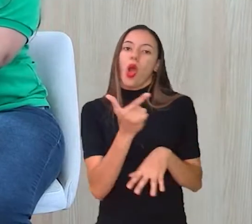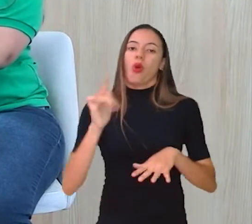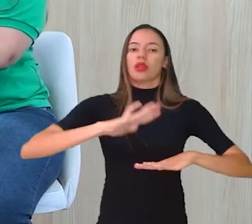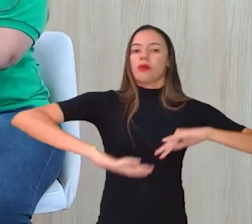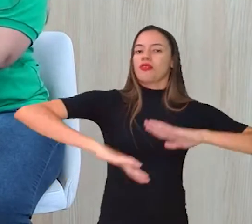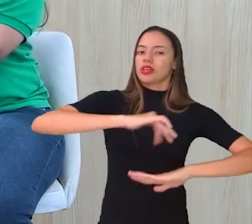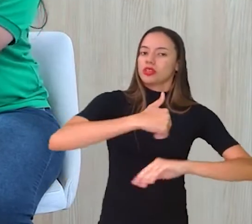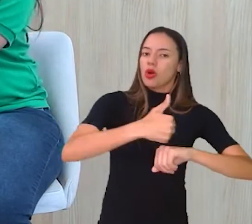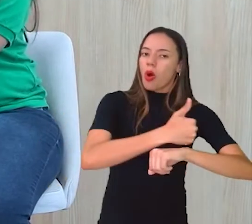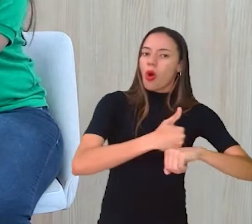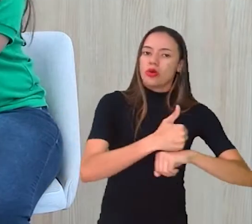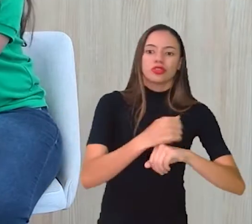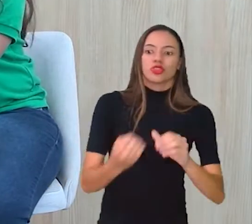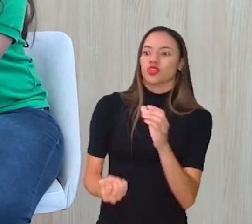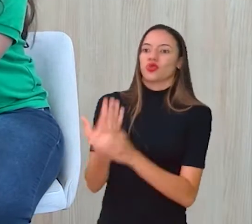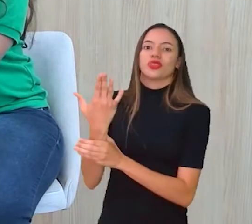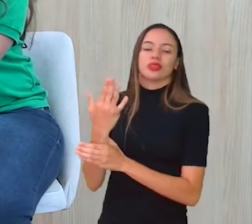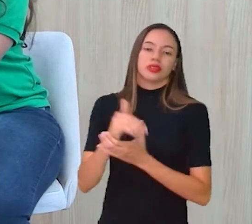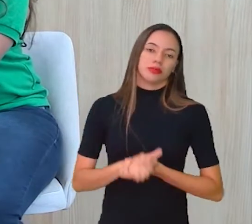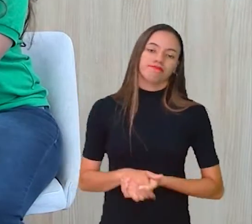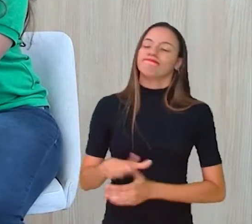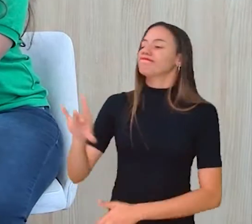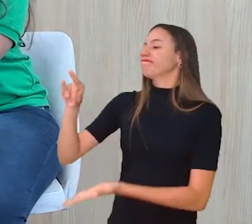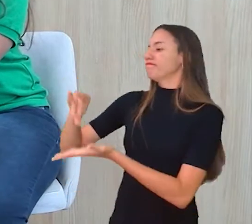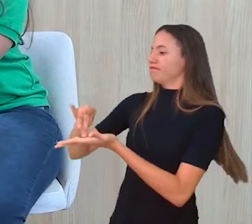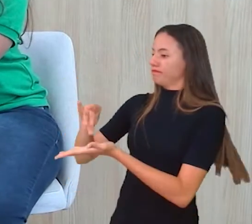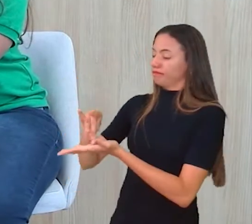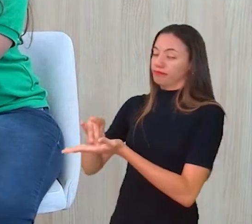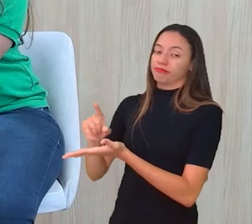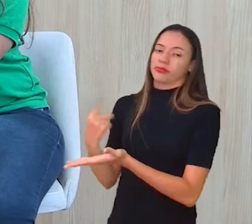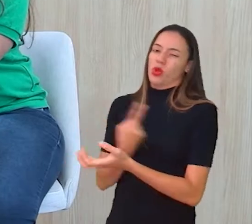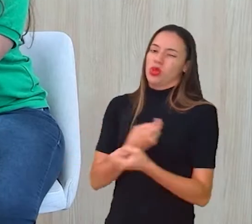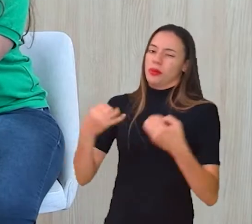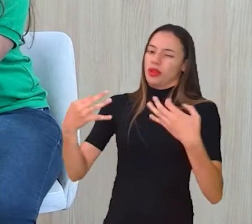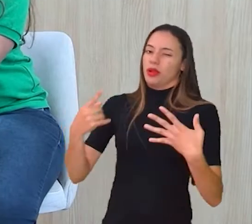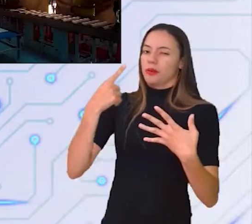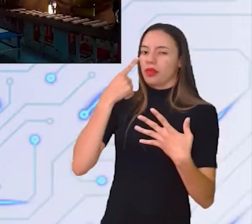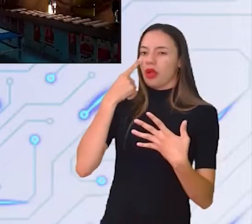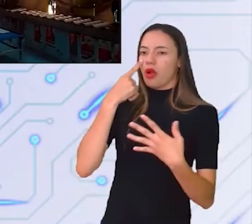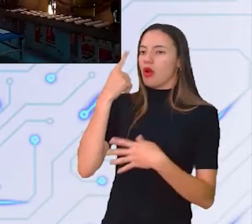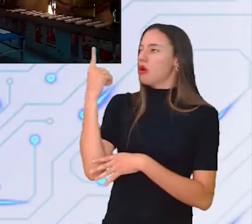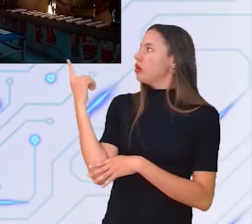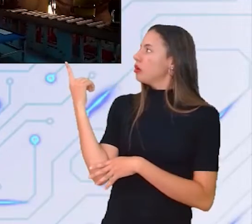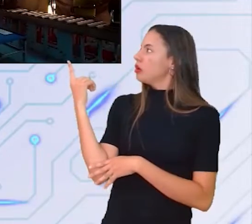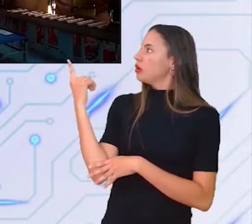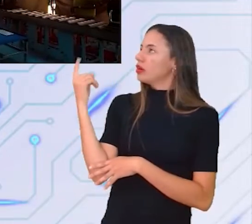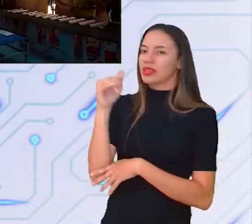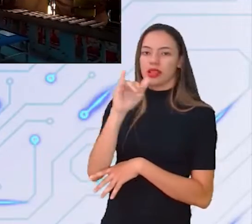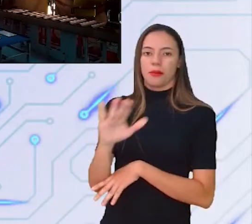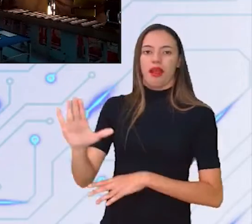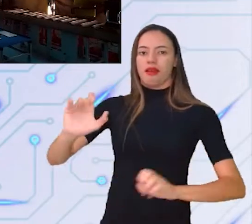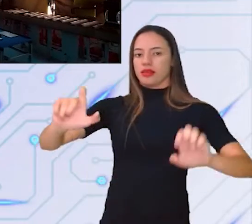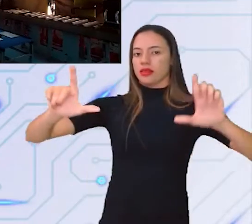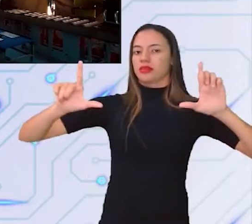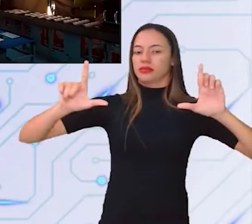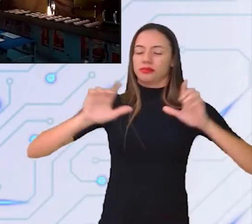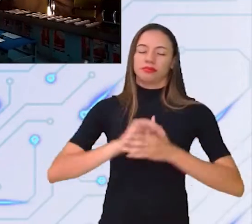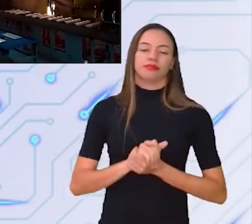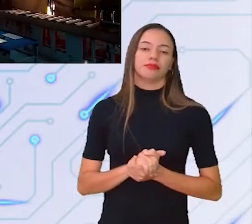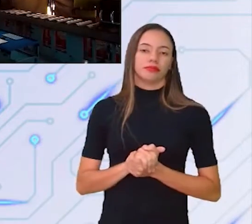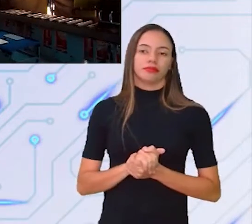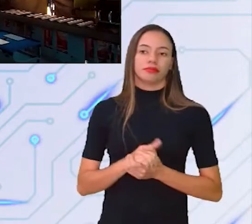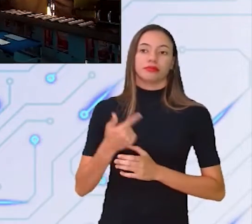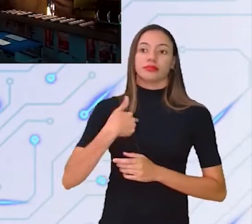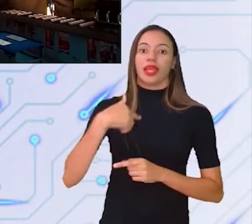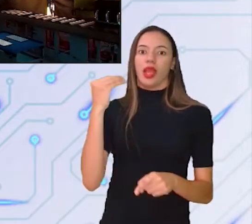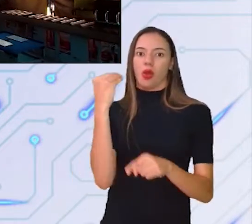profissões existem. Exatamente, né? Então, isso que a gente falou até agora, dá uma olhadinha nessa tela aí, né? Então, eu coloquei